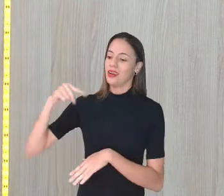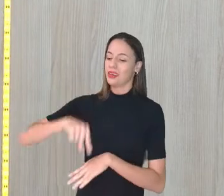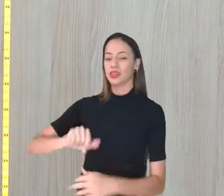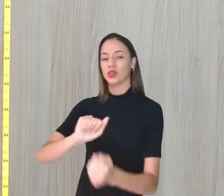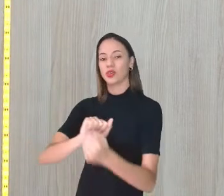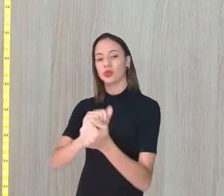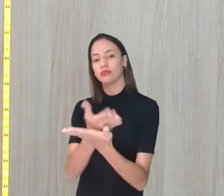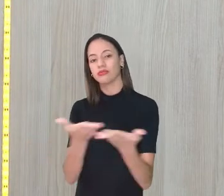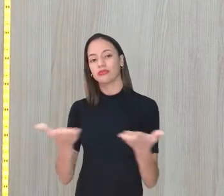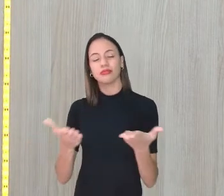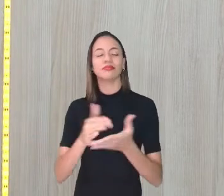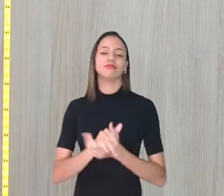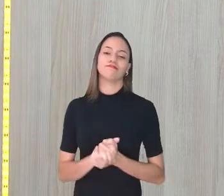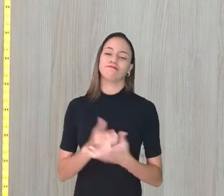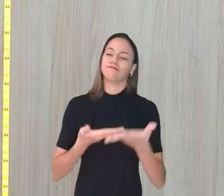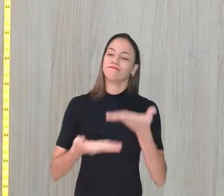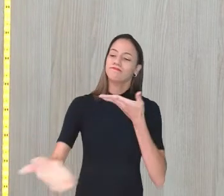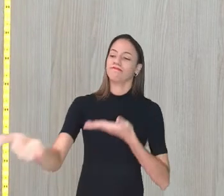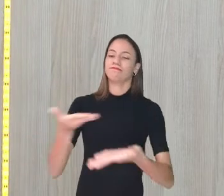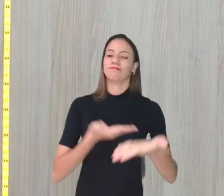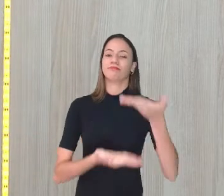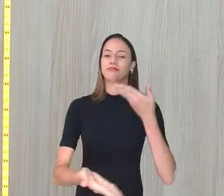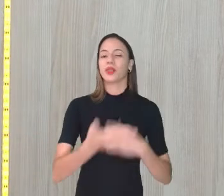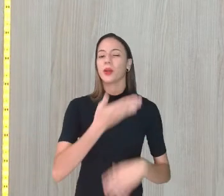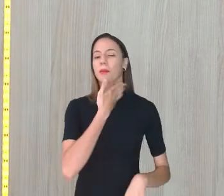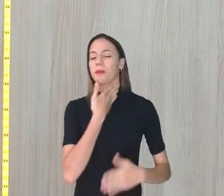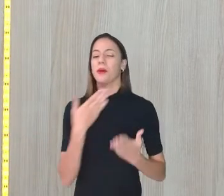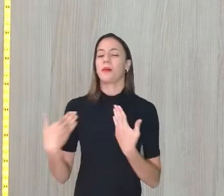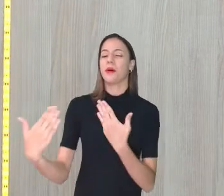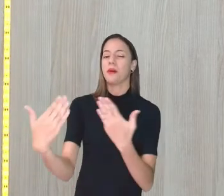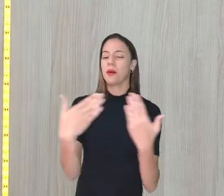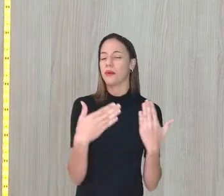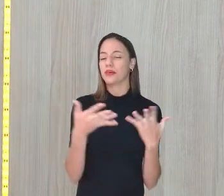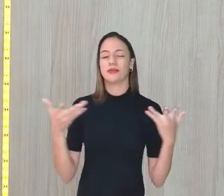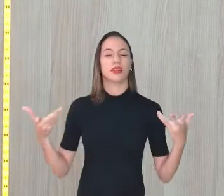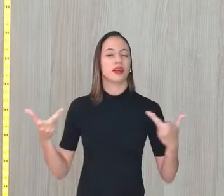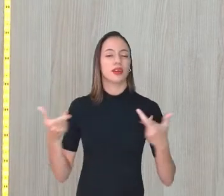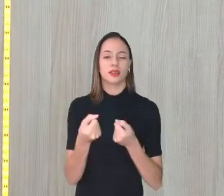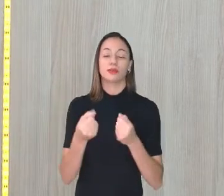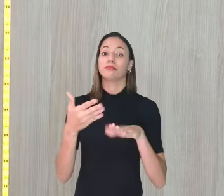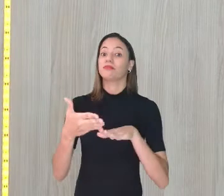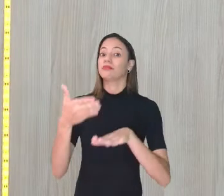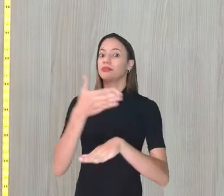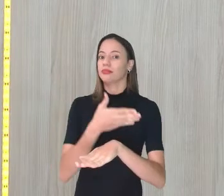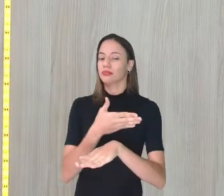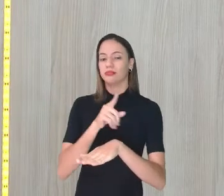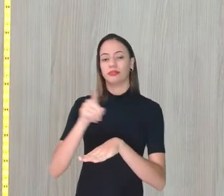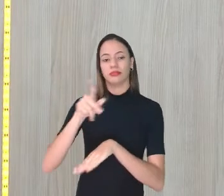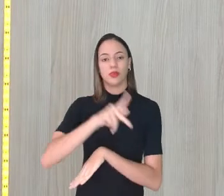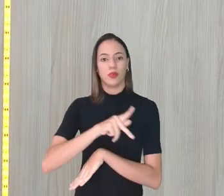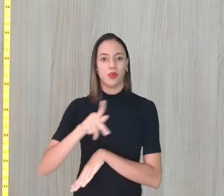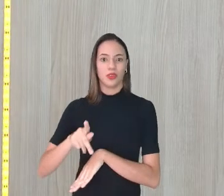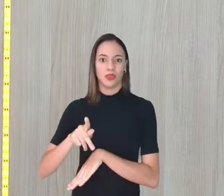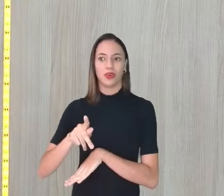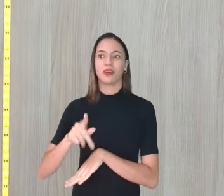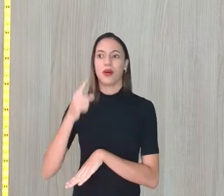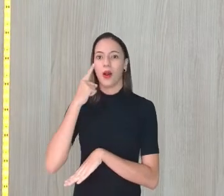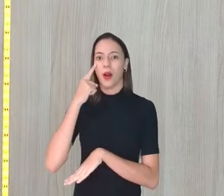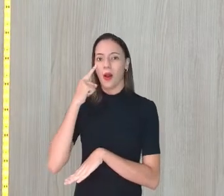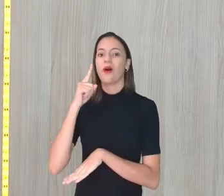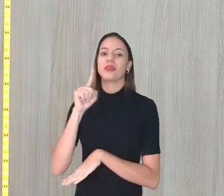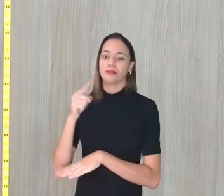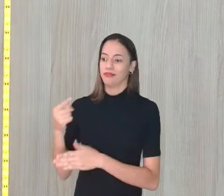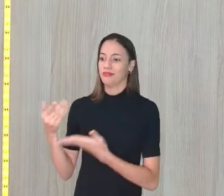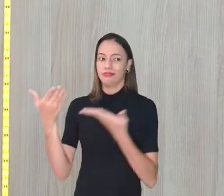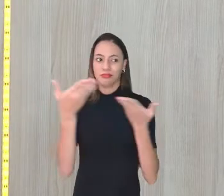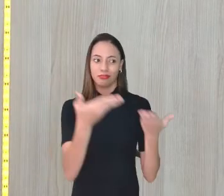certo? Para a gente interagir, bater esse papo que é bem agradável. Antes da professora, de eu passar a bola aqui para a